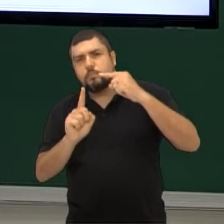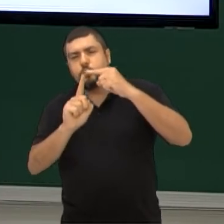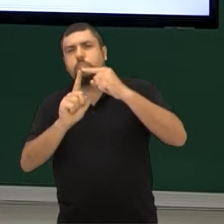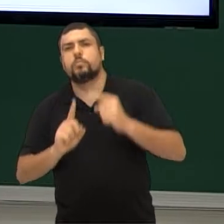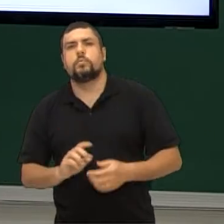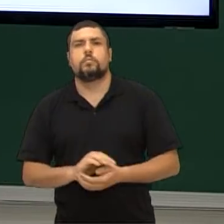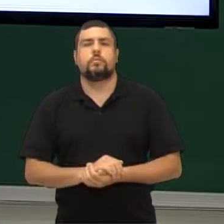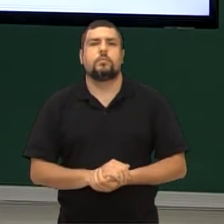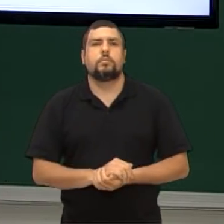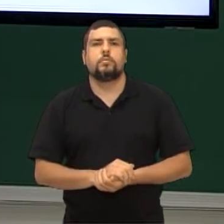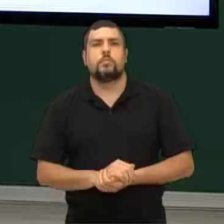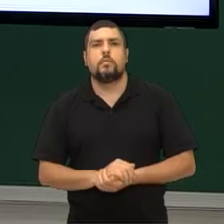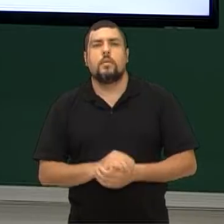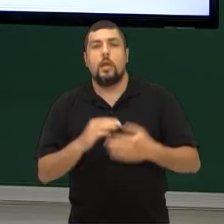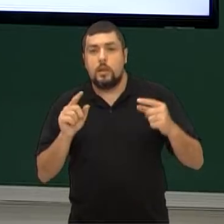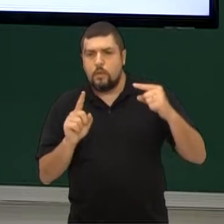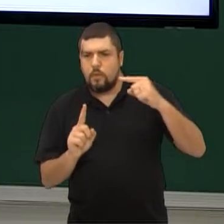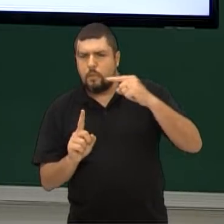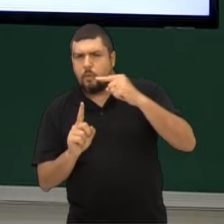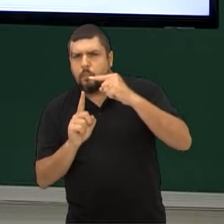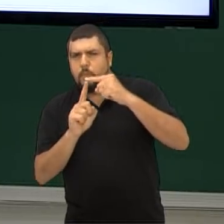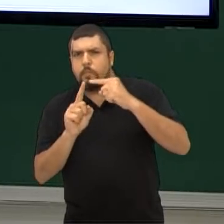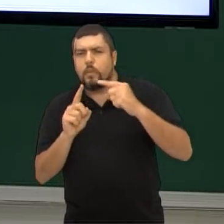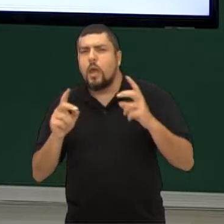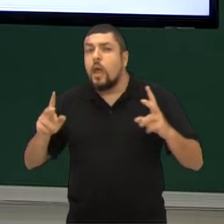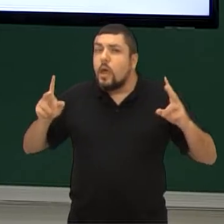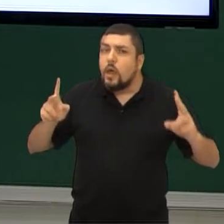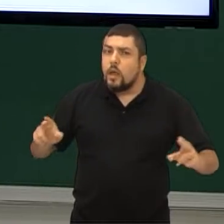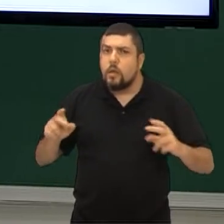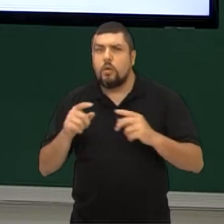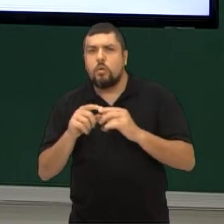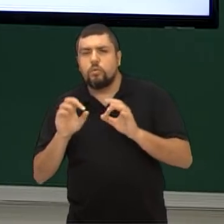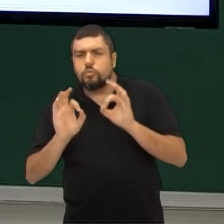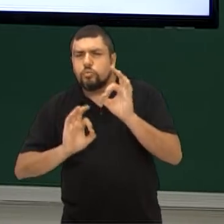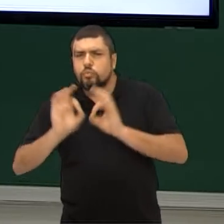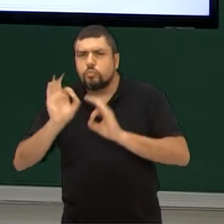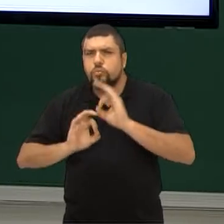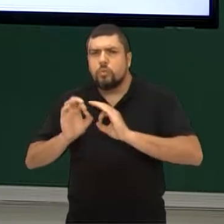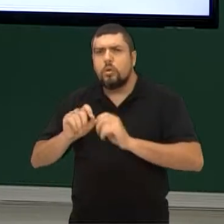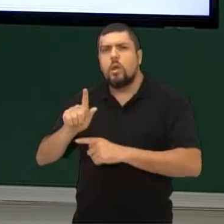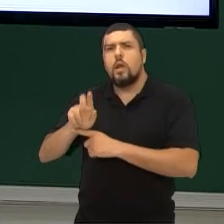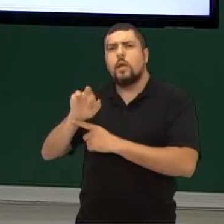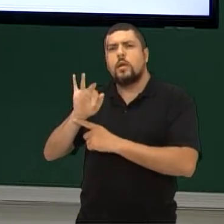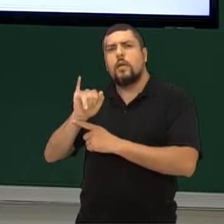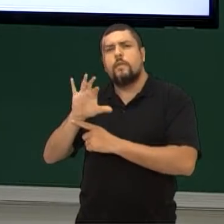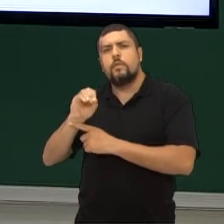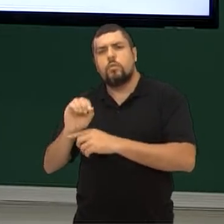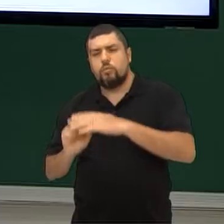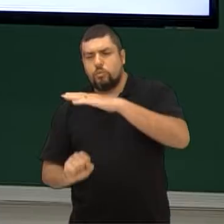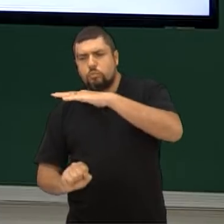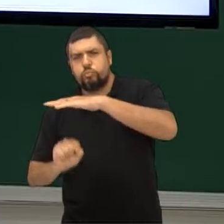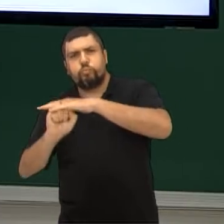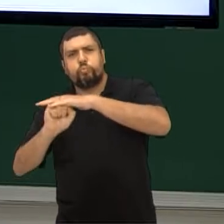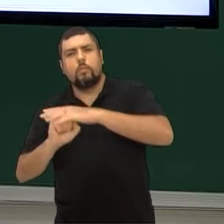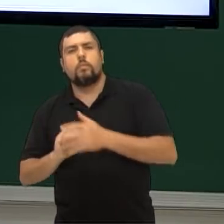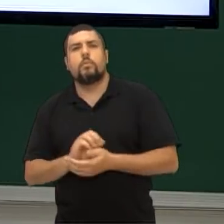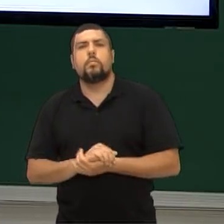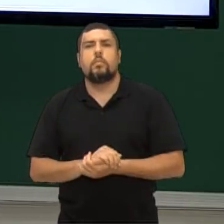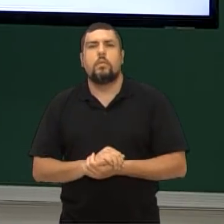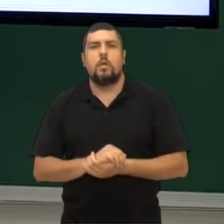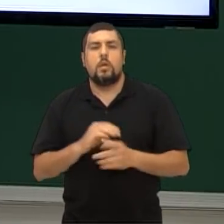No momento onde as linhas se tocam, é o ponto que a gente está querendo encontrar, o ponto de interesse. Então, 2 bilhetes,